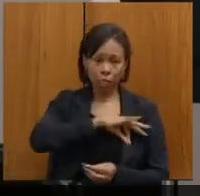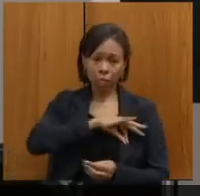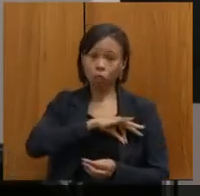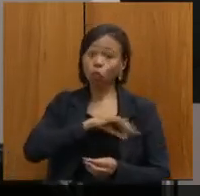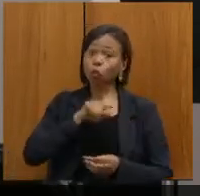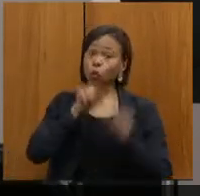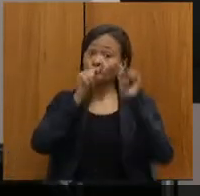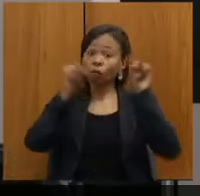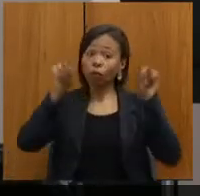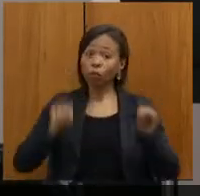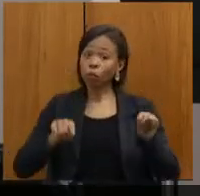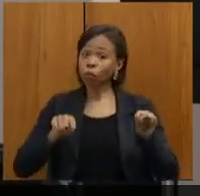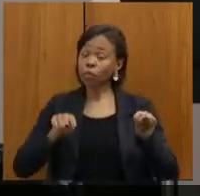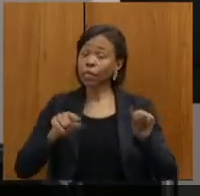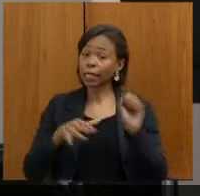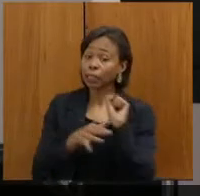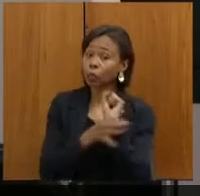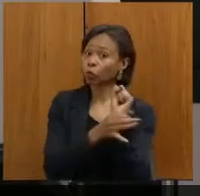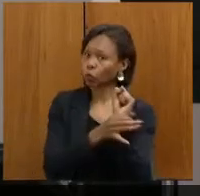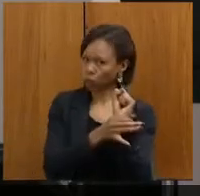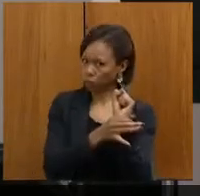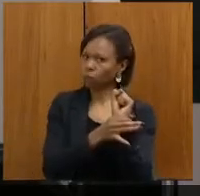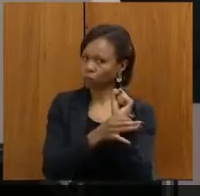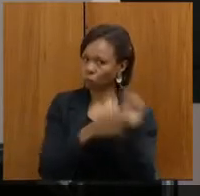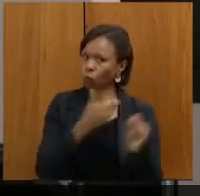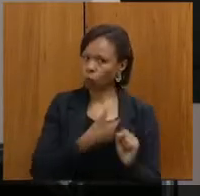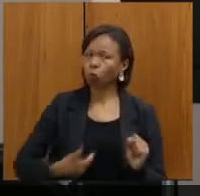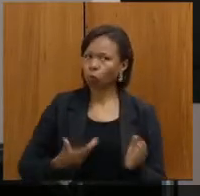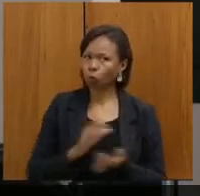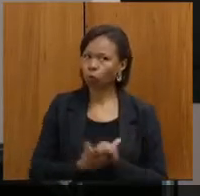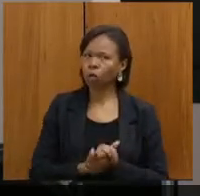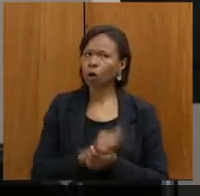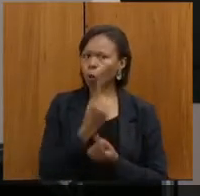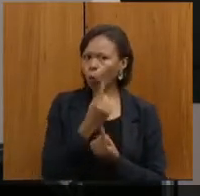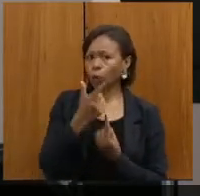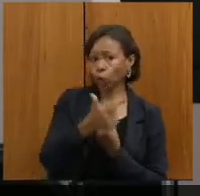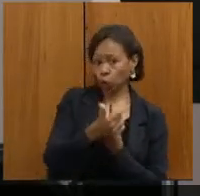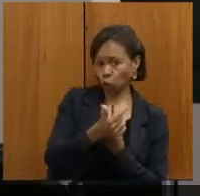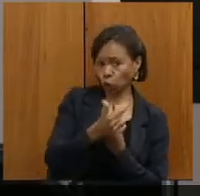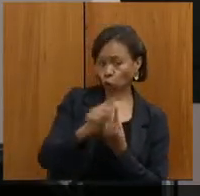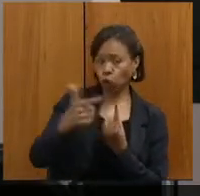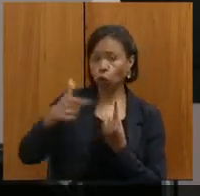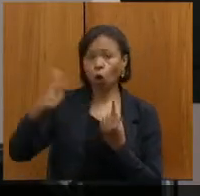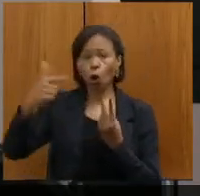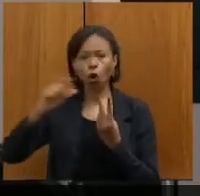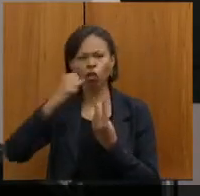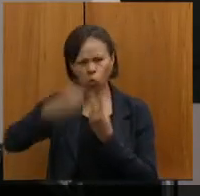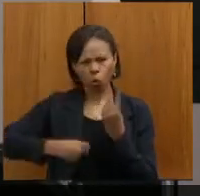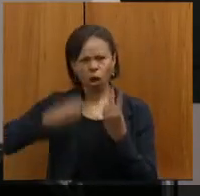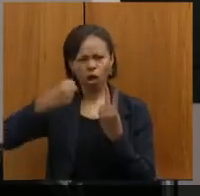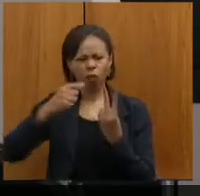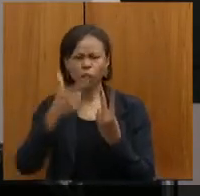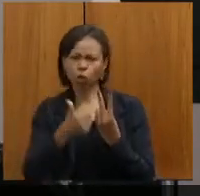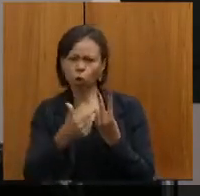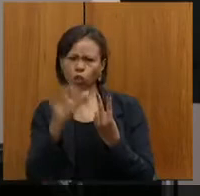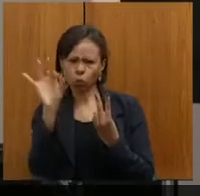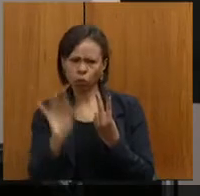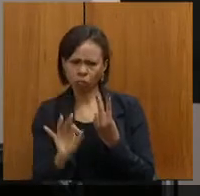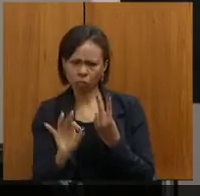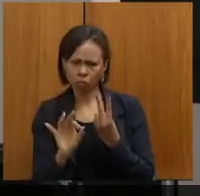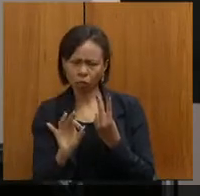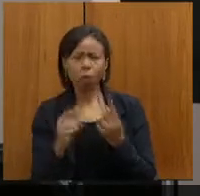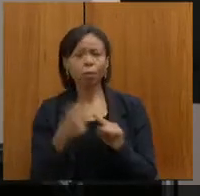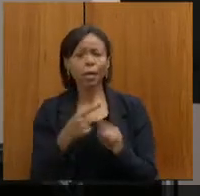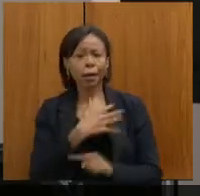Segurança Pública uma de 12 que seria esse ano e mais a próxima o próximo ano que teria mais uma de doze por cento porque os